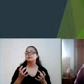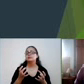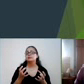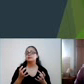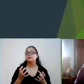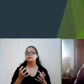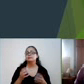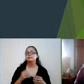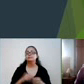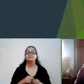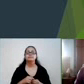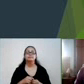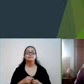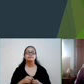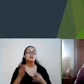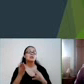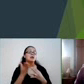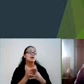decimais entre